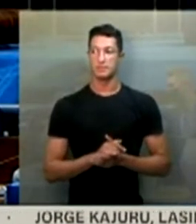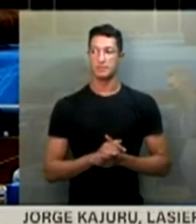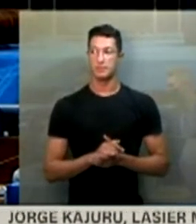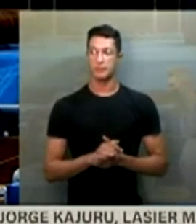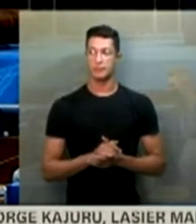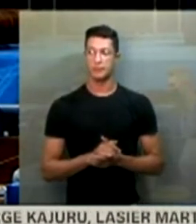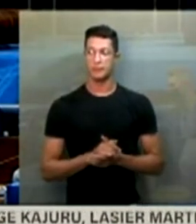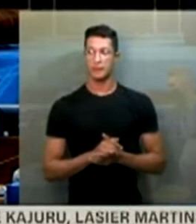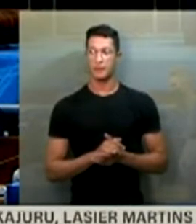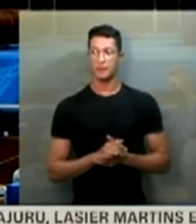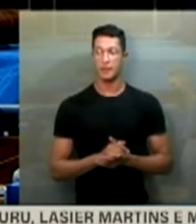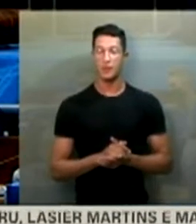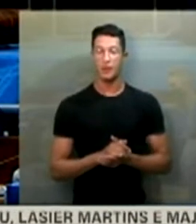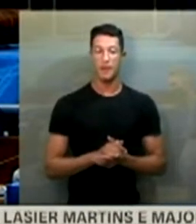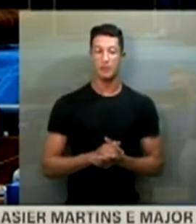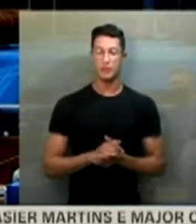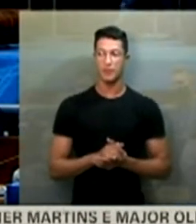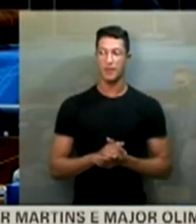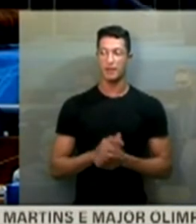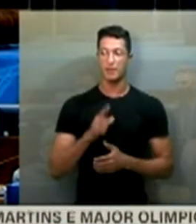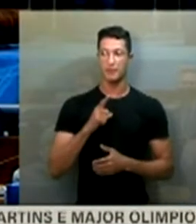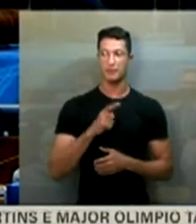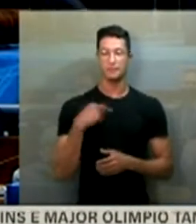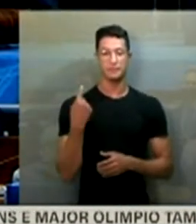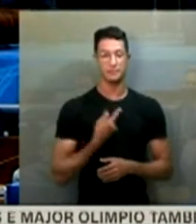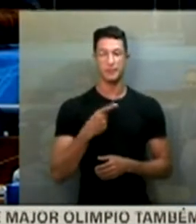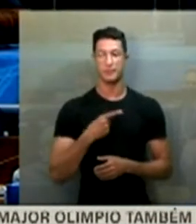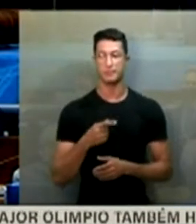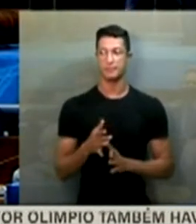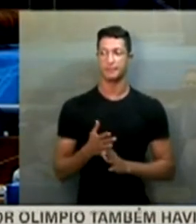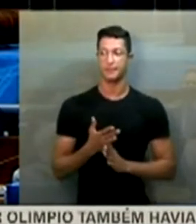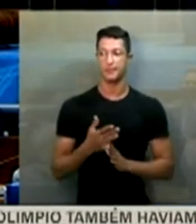plenário. Senador Marcos Rogério na chapelaria.